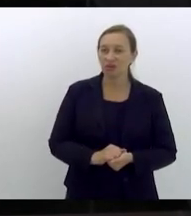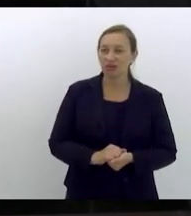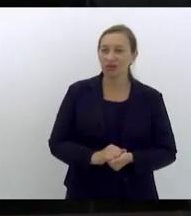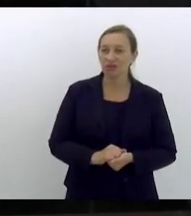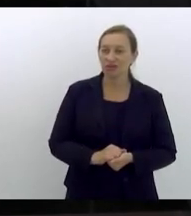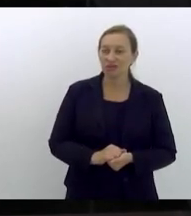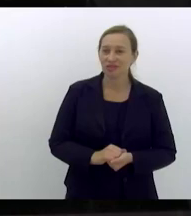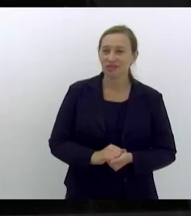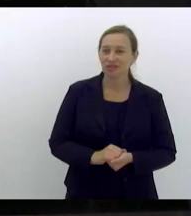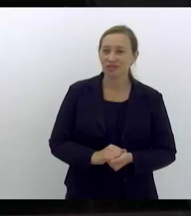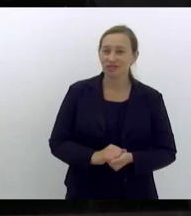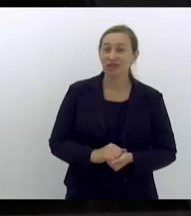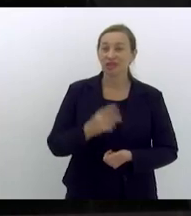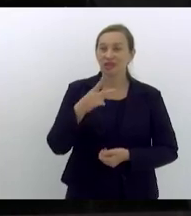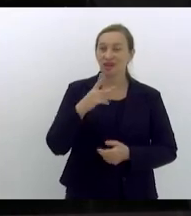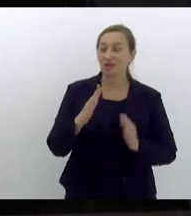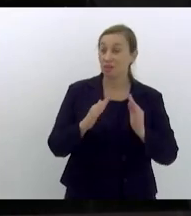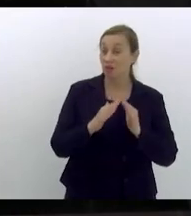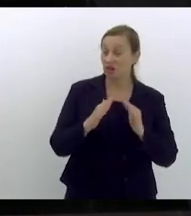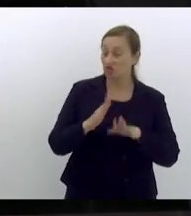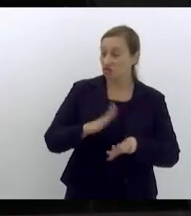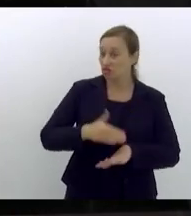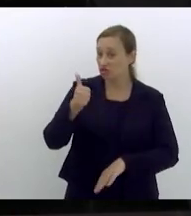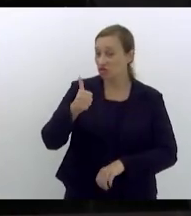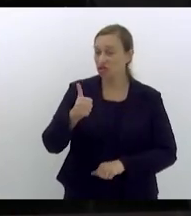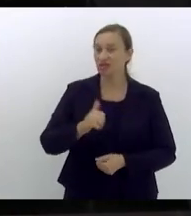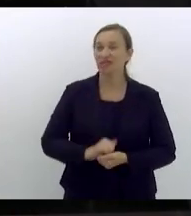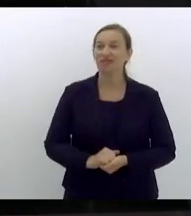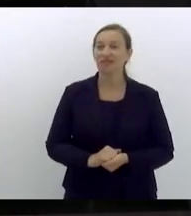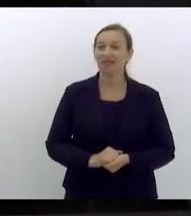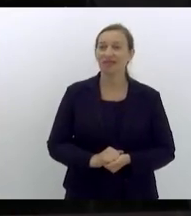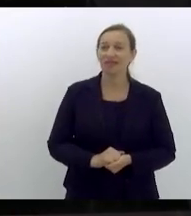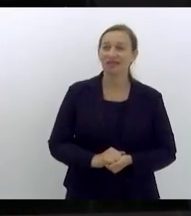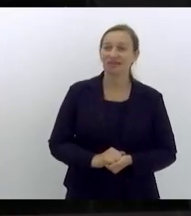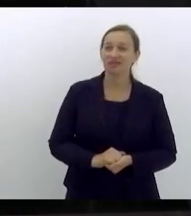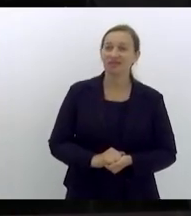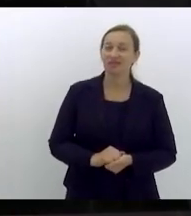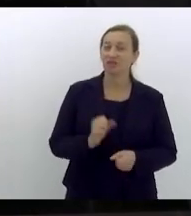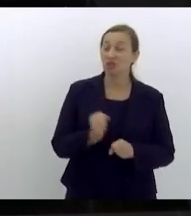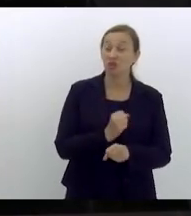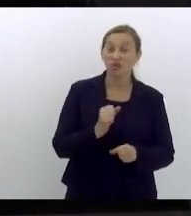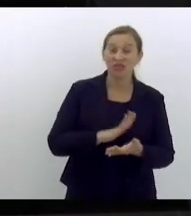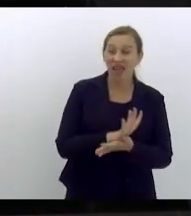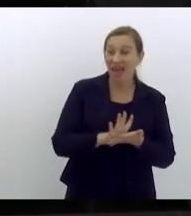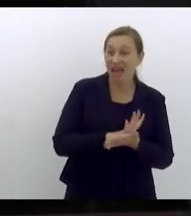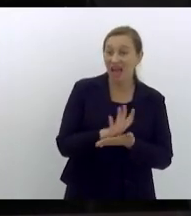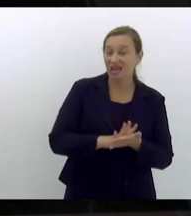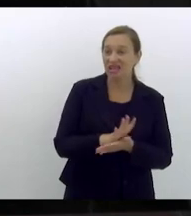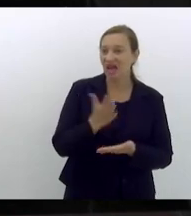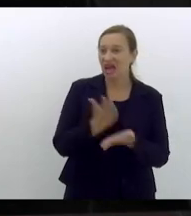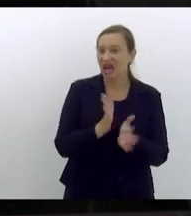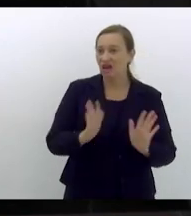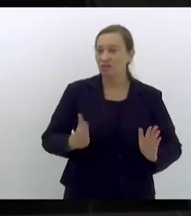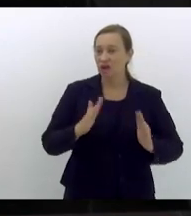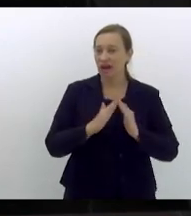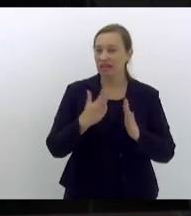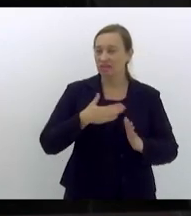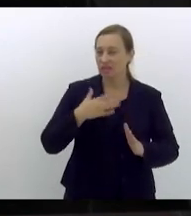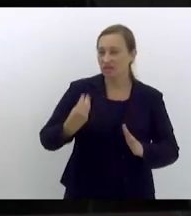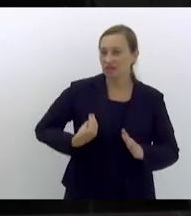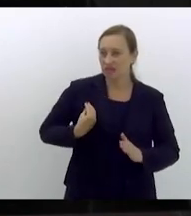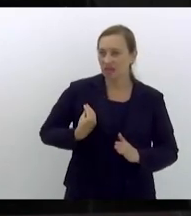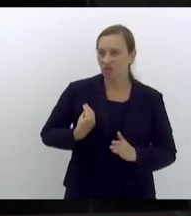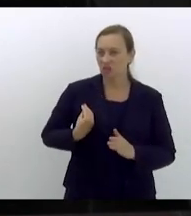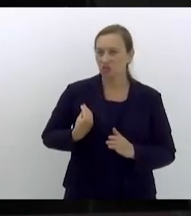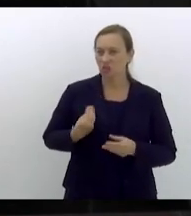eu sou um defensor da moradia digna nunca vai defender o governo que não construiu uma unidade que acabou com minha casa minha vida não entregou uma unidade